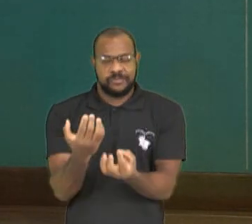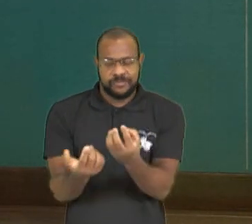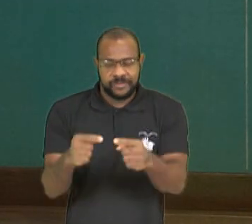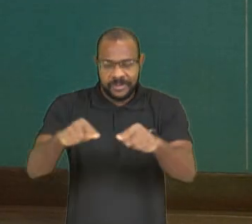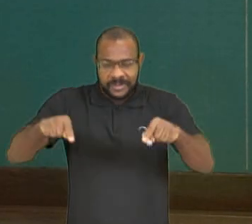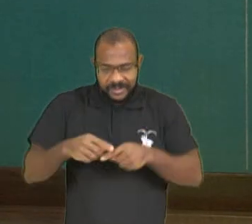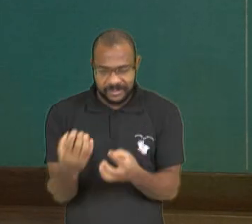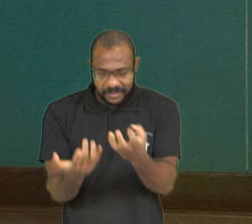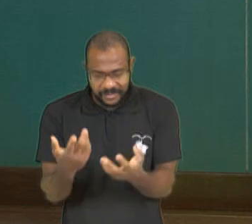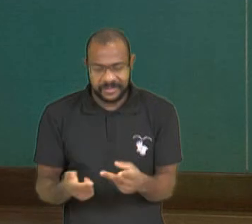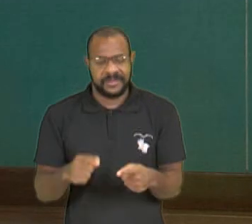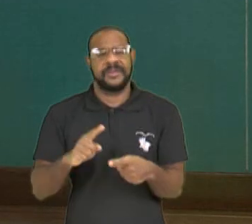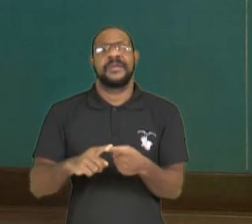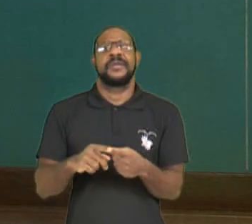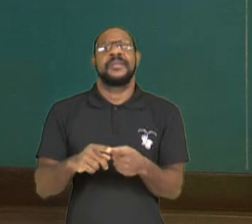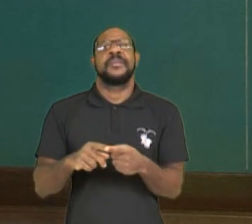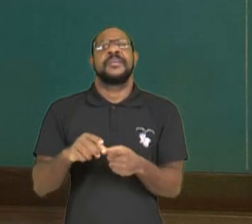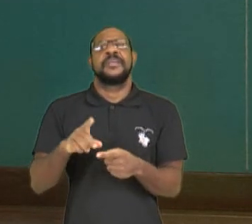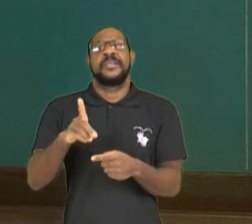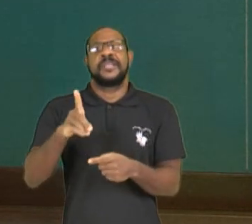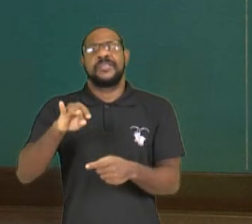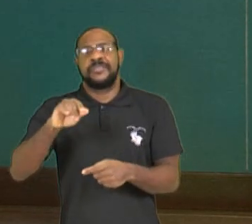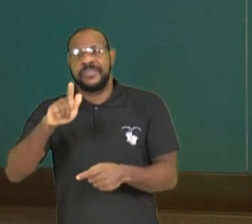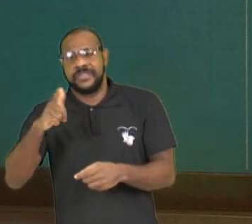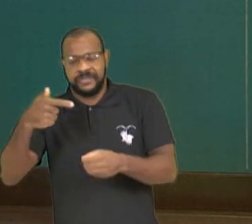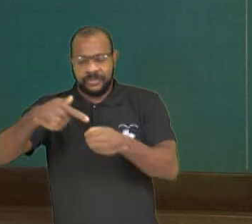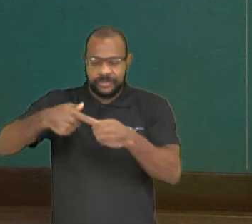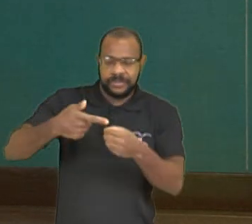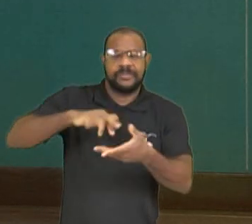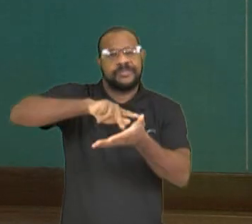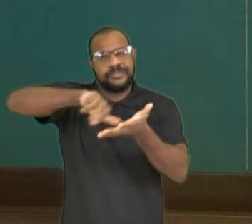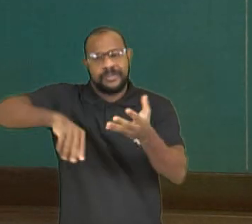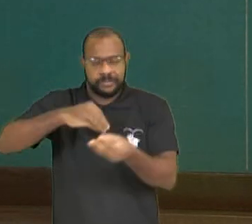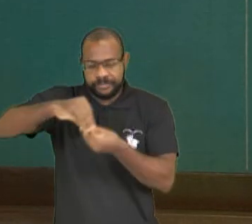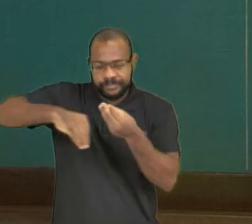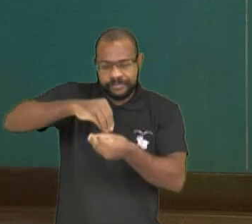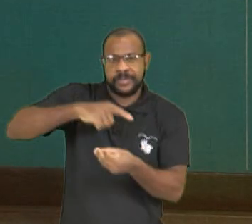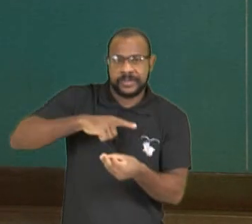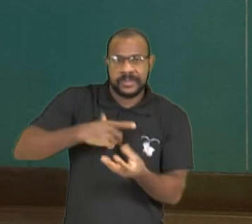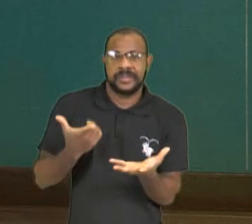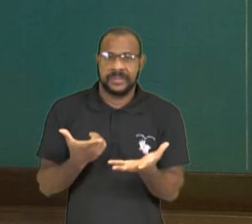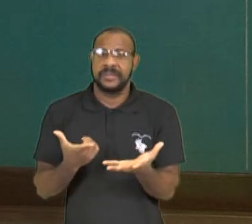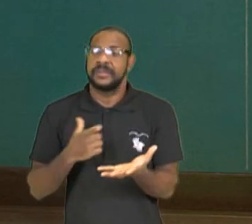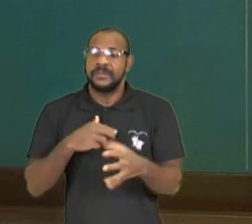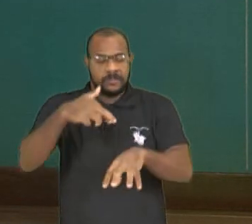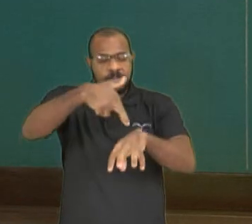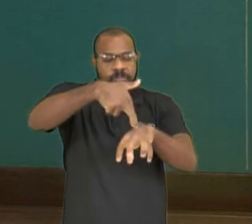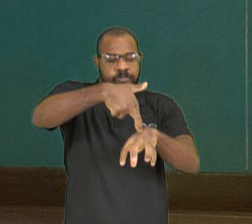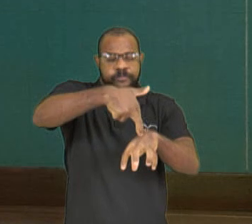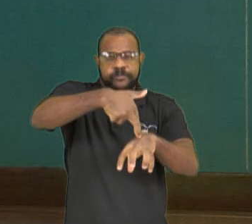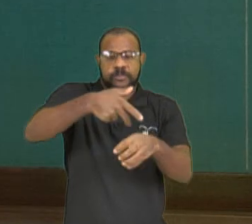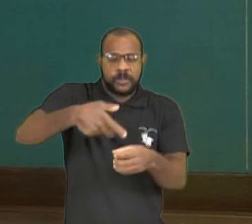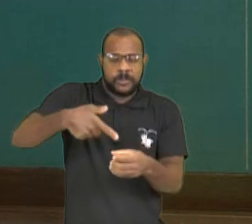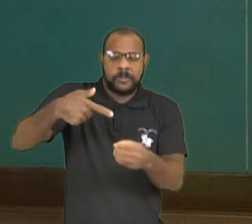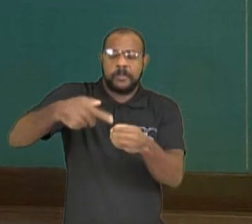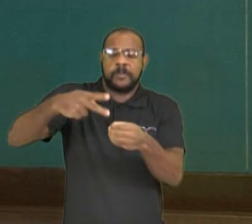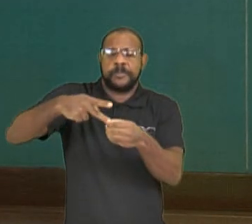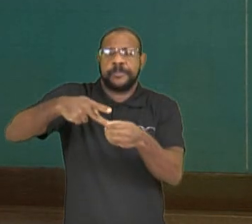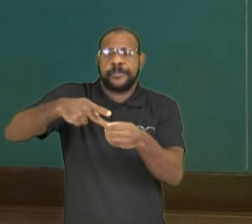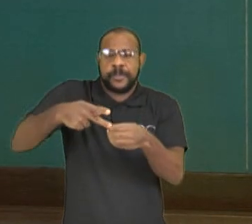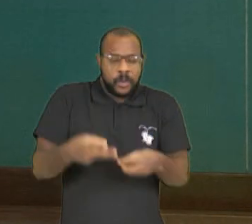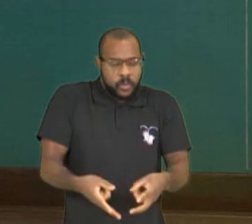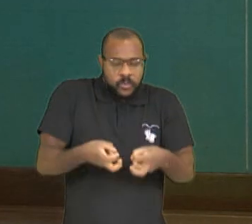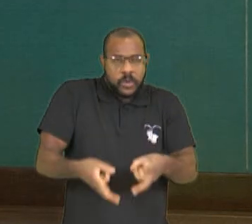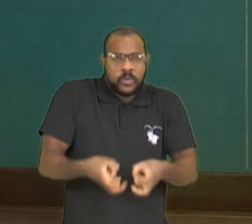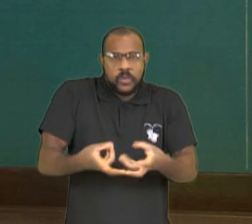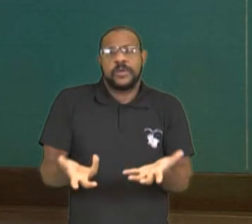o querosene, diesel e outras substâncias são obtidas a partir do petróleo? É por essa técnica